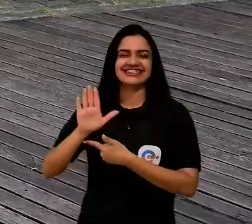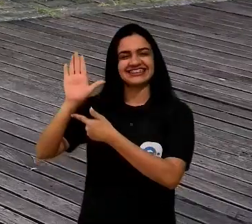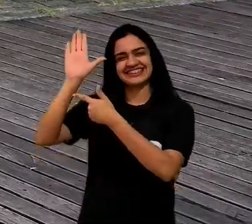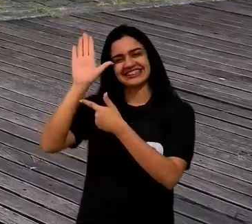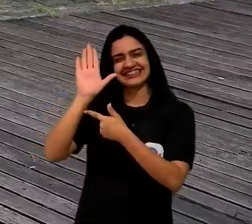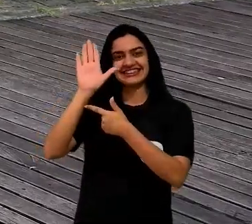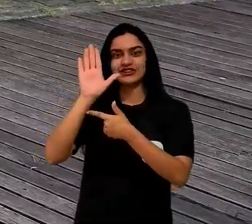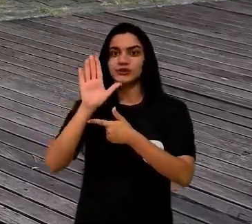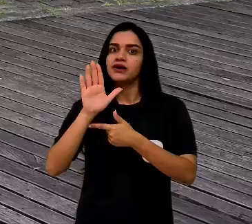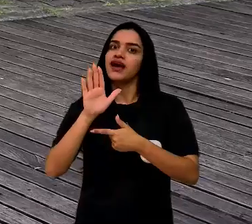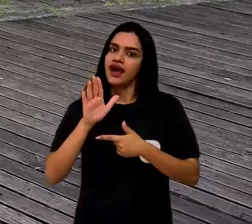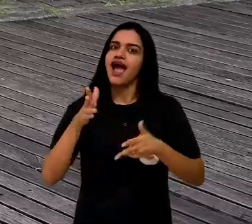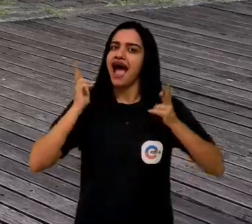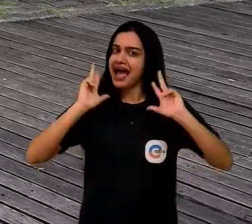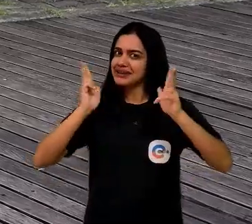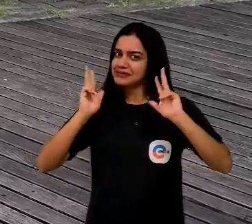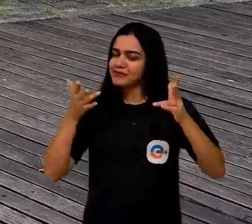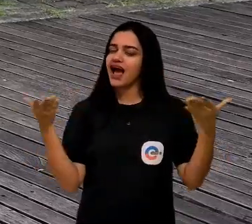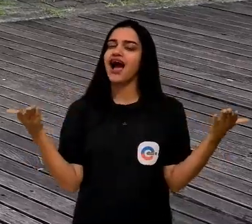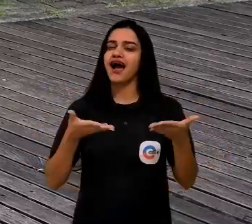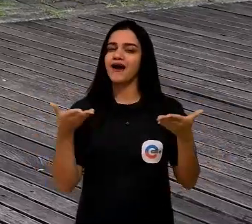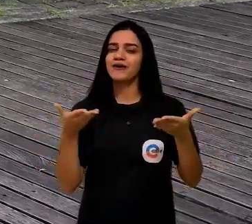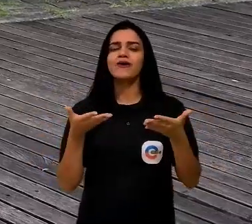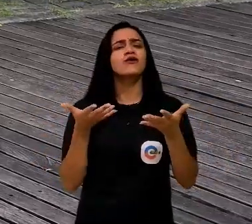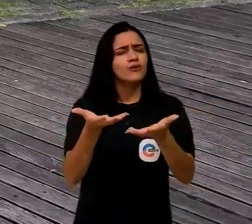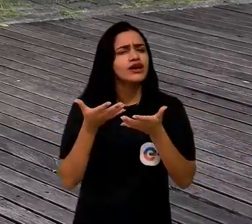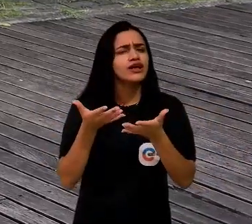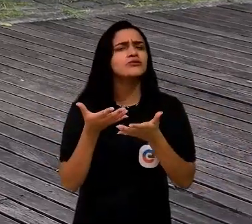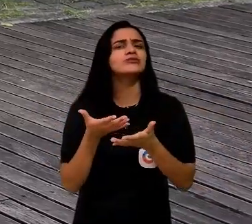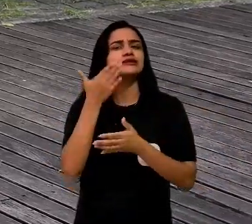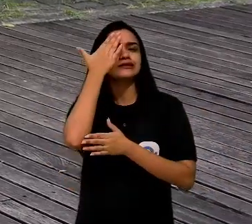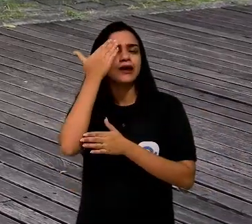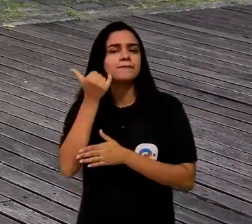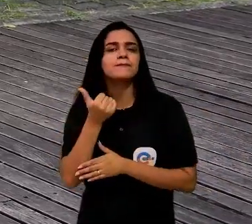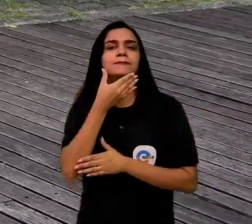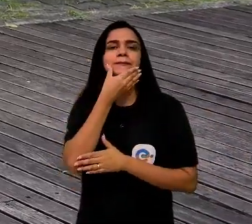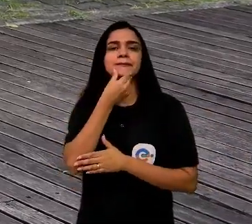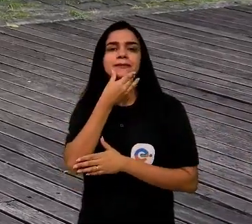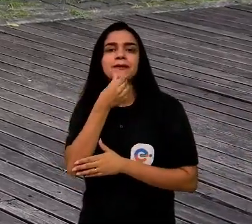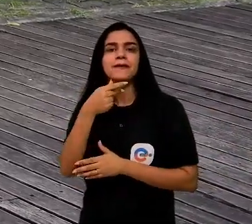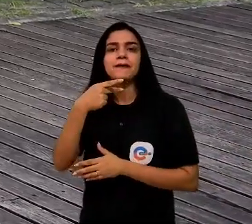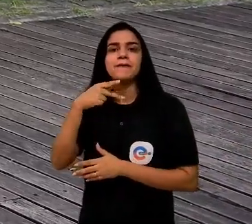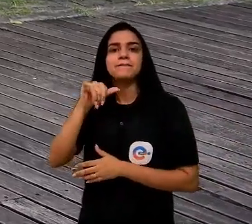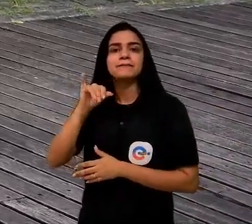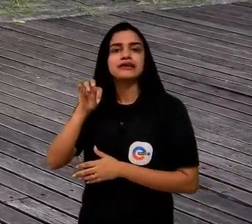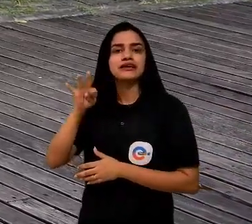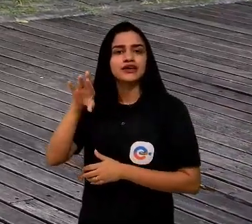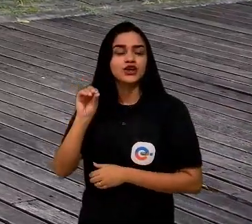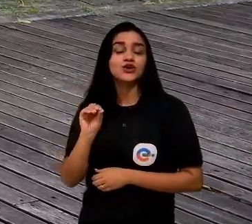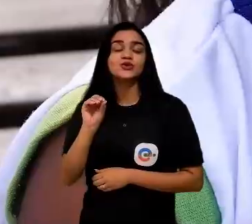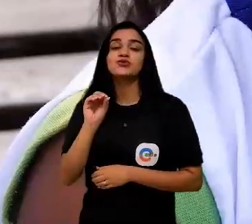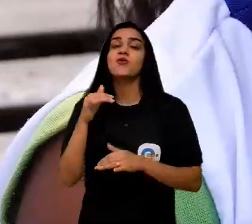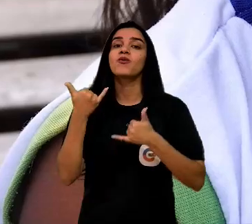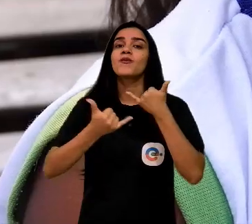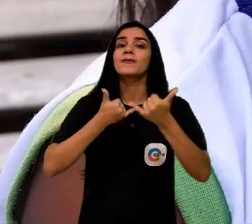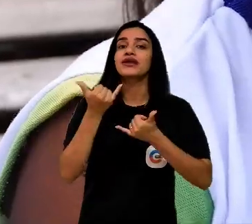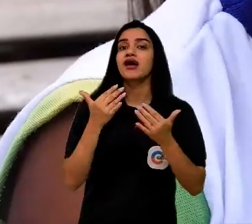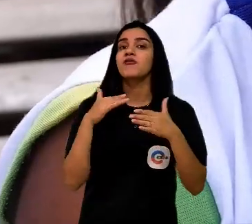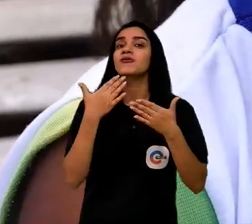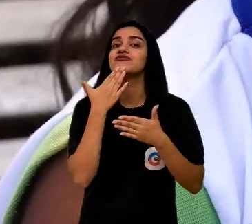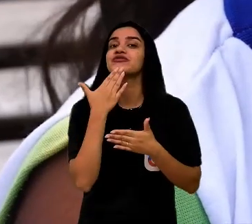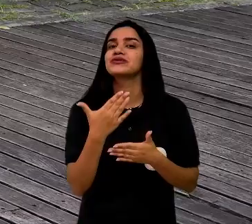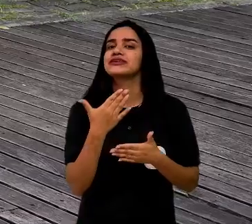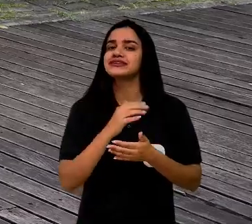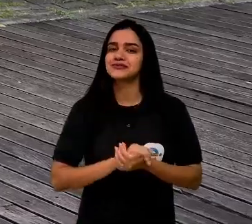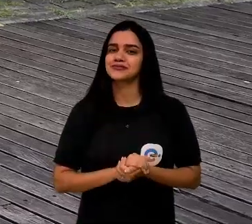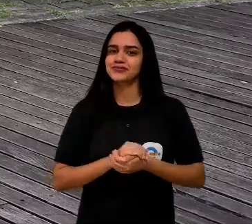Eita, é animada essa turma. Agora eu quero saber de Pietro, qual é a brincadeira favorita de Pietro?